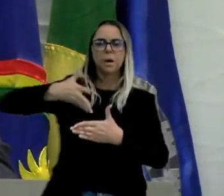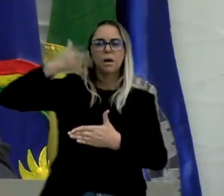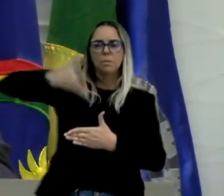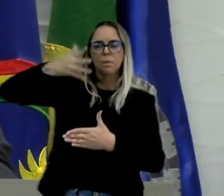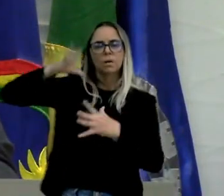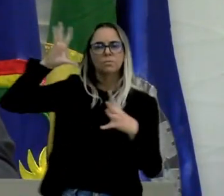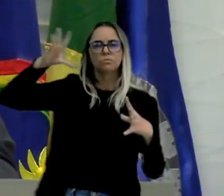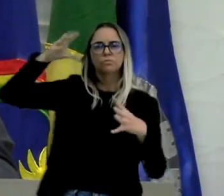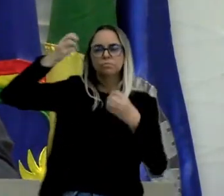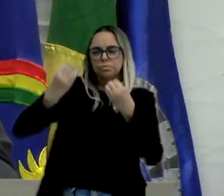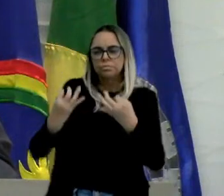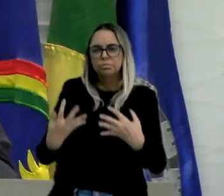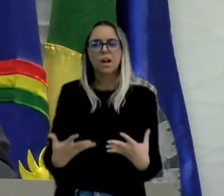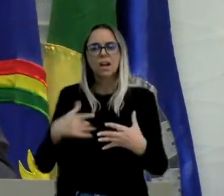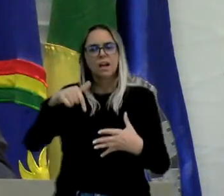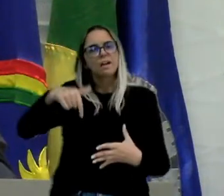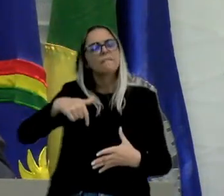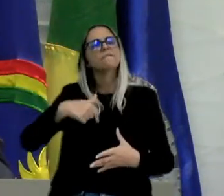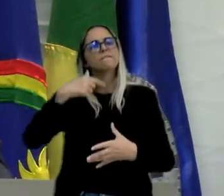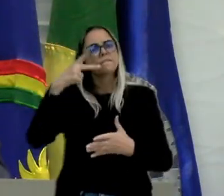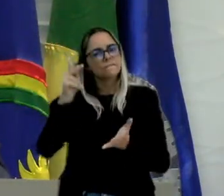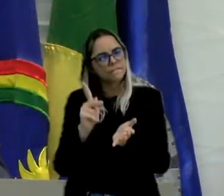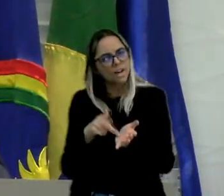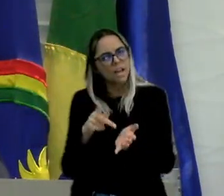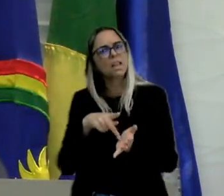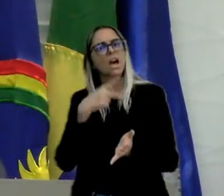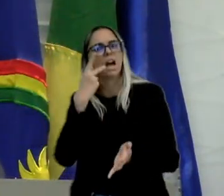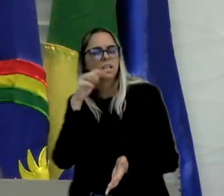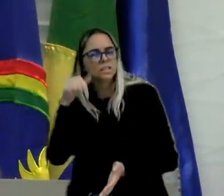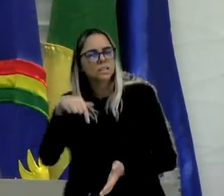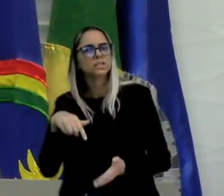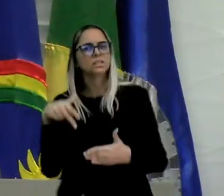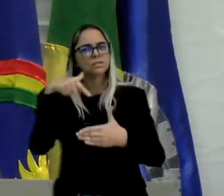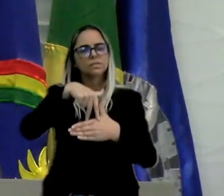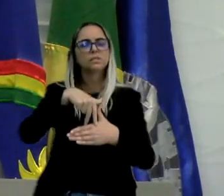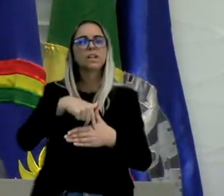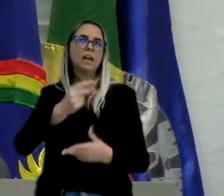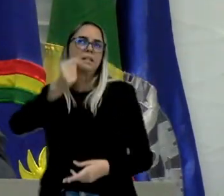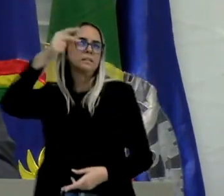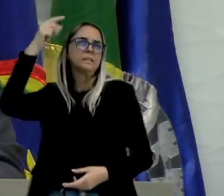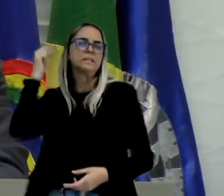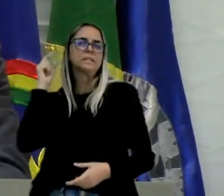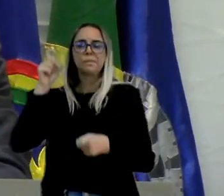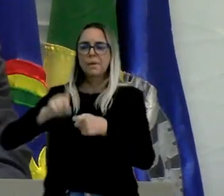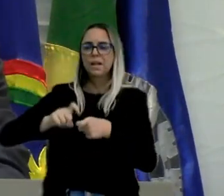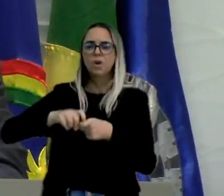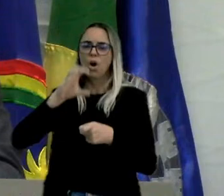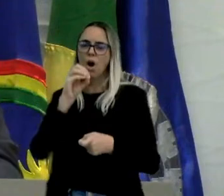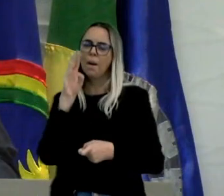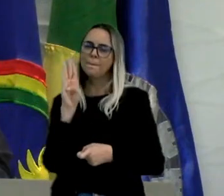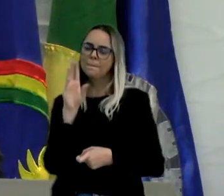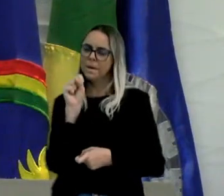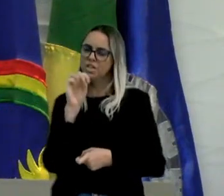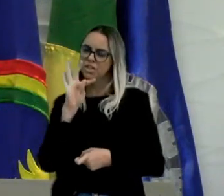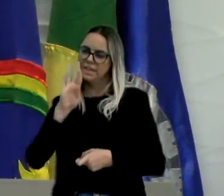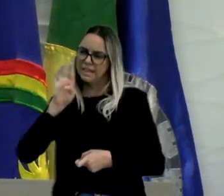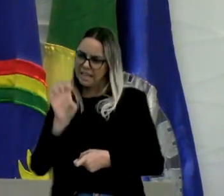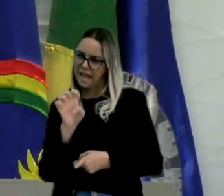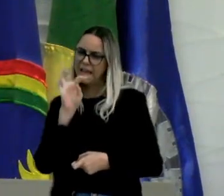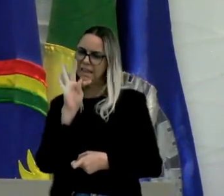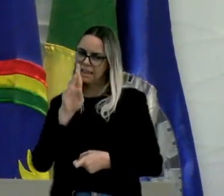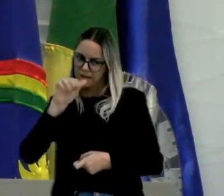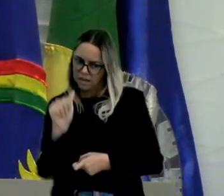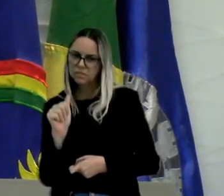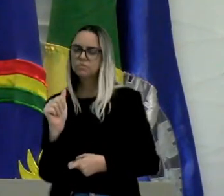verdade que na gestão passada se deixou uma obstetra para atender TRS meses a gente tem que agradecer